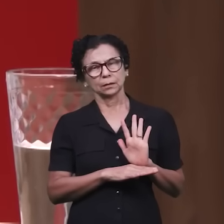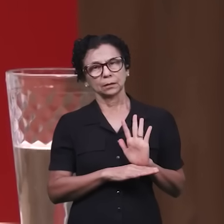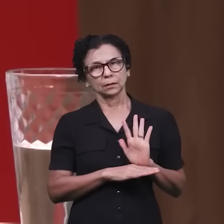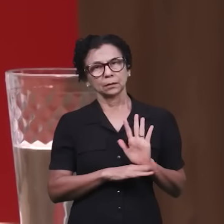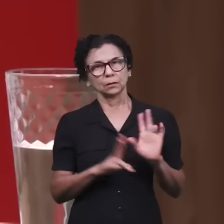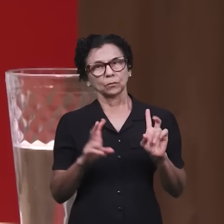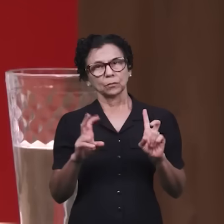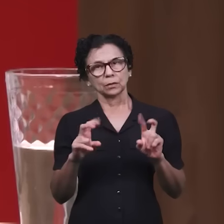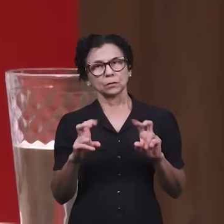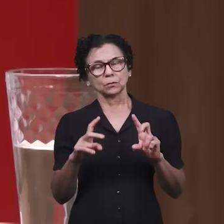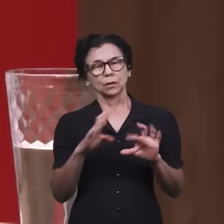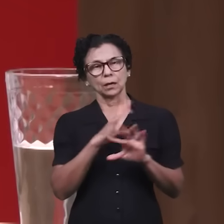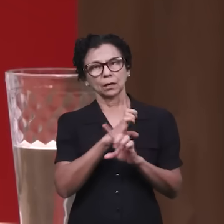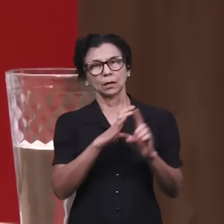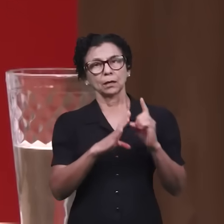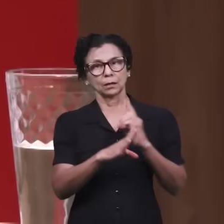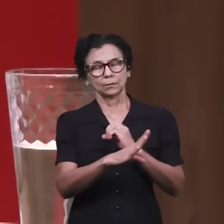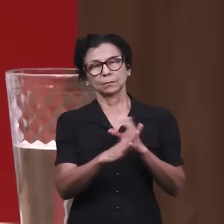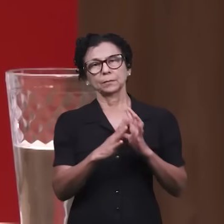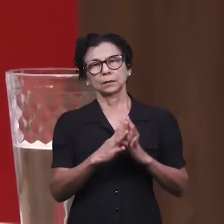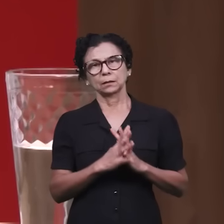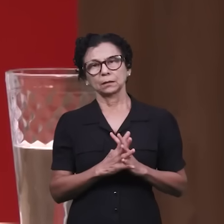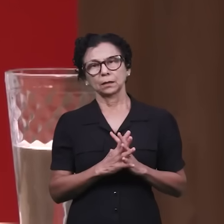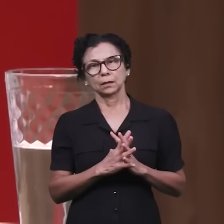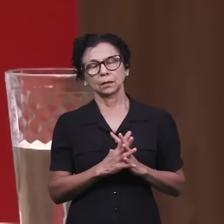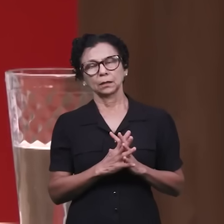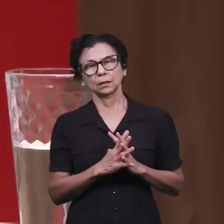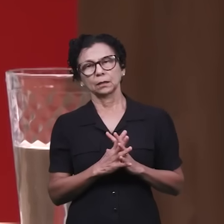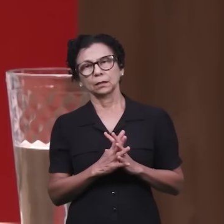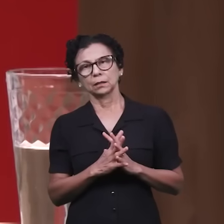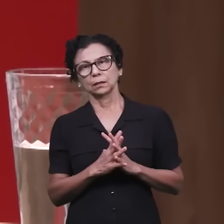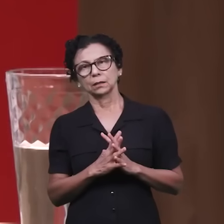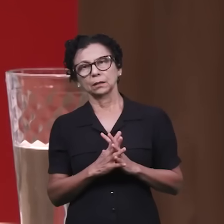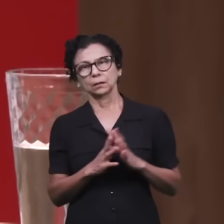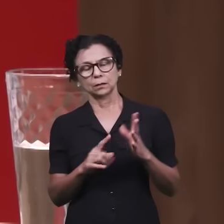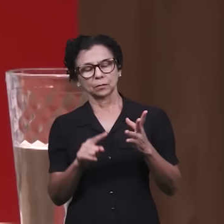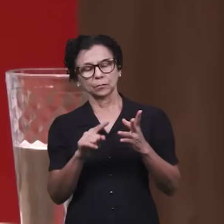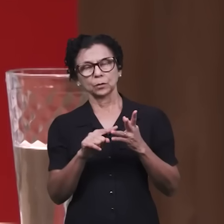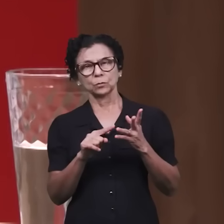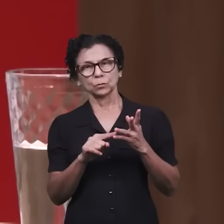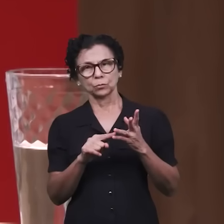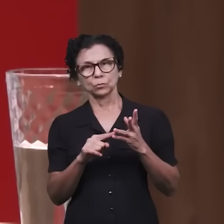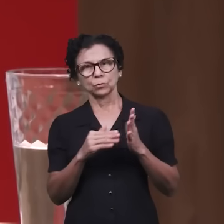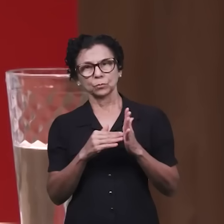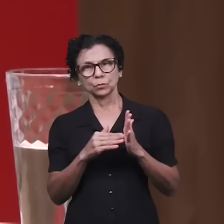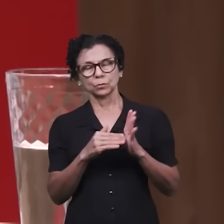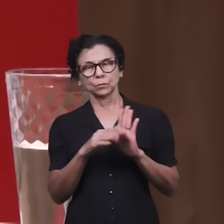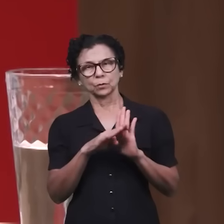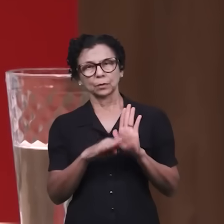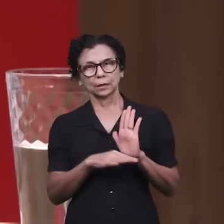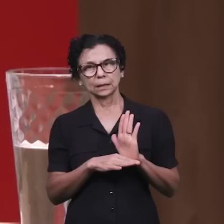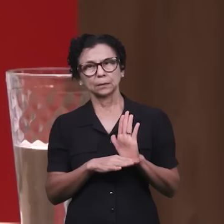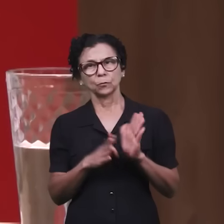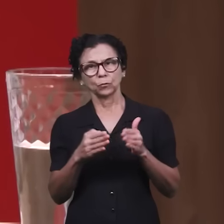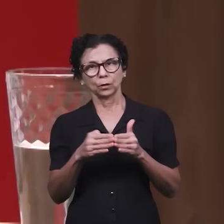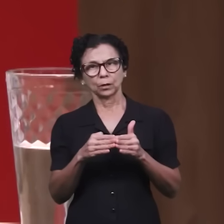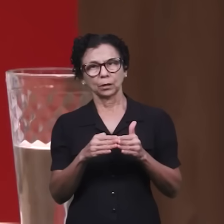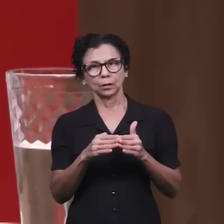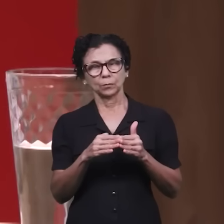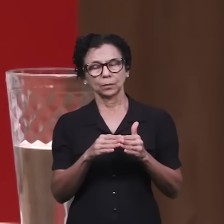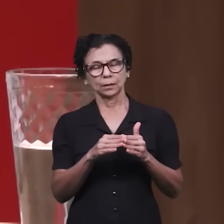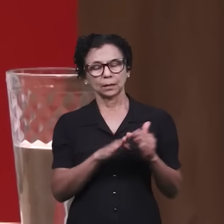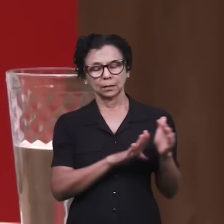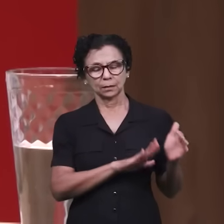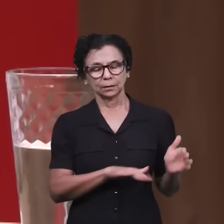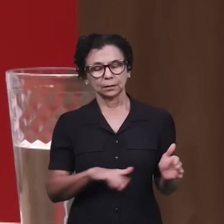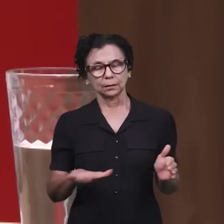sobre EBD, abordando a EBD na igreja, e agora nesses 2 últimos programas falando sobre a criança. Nós